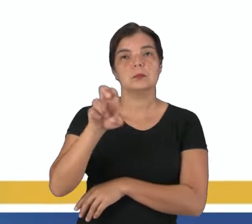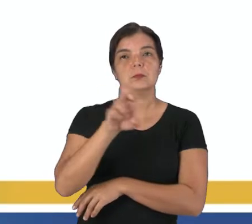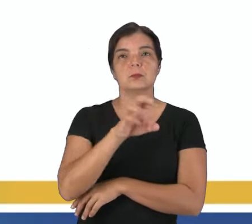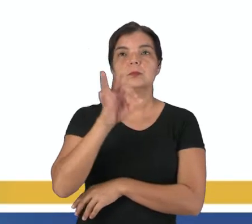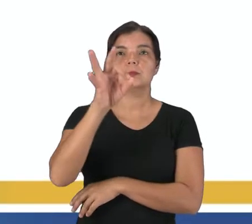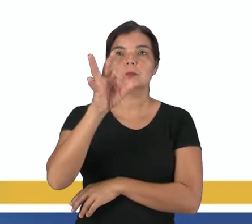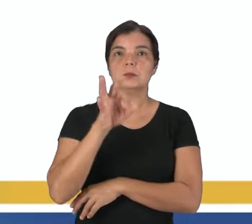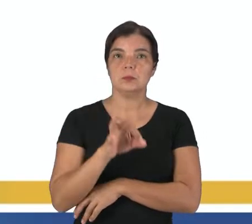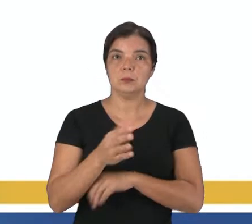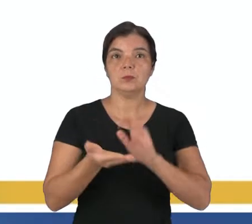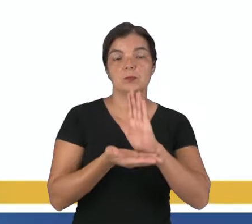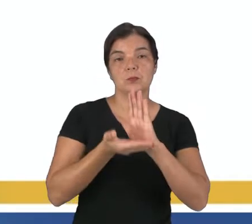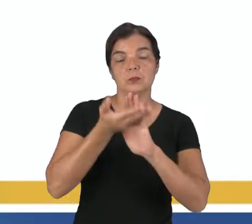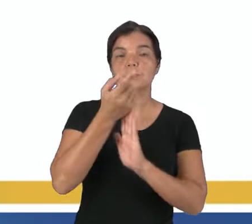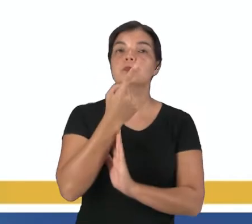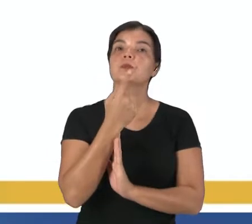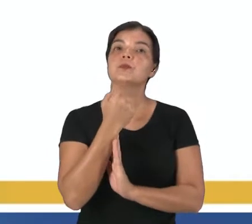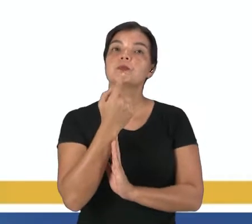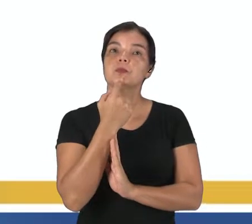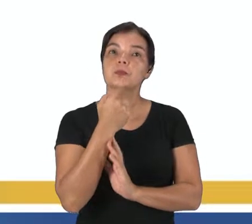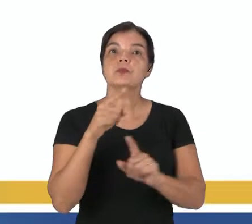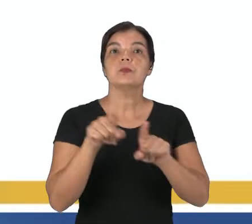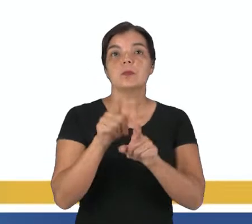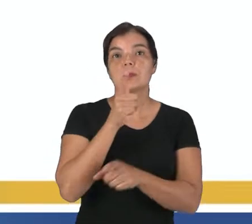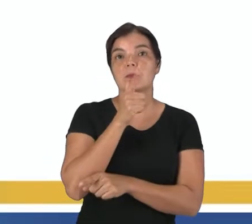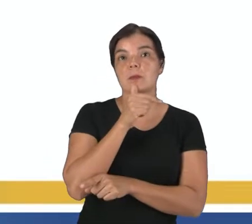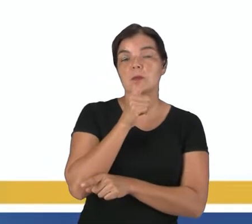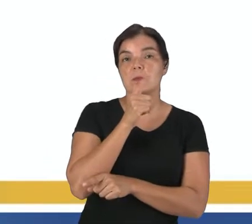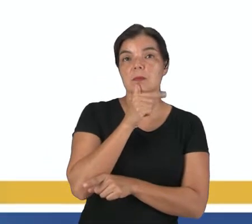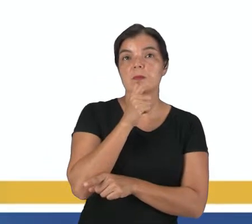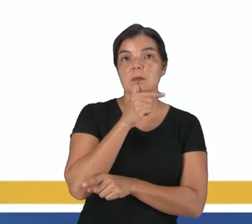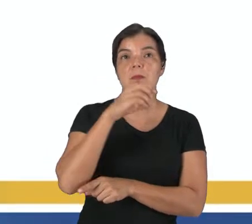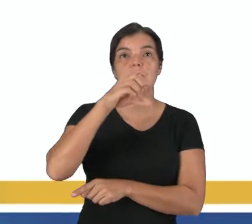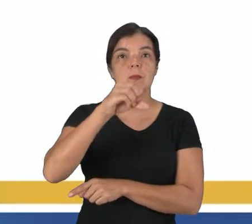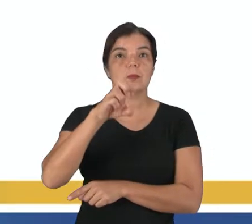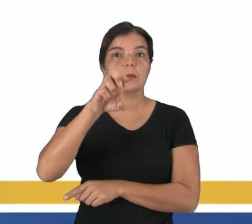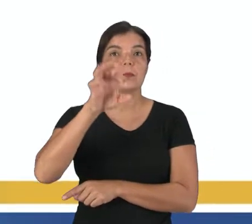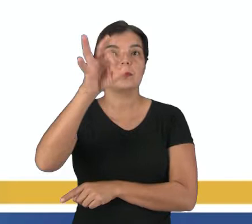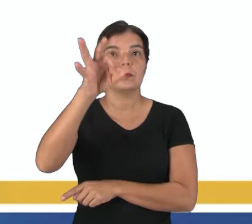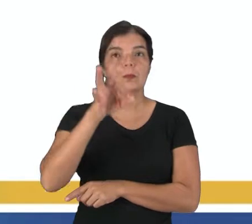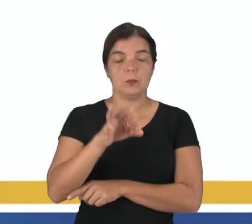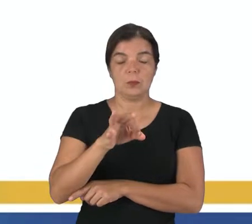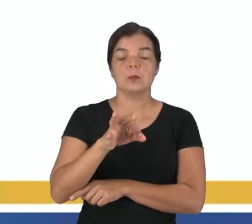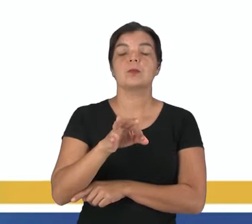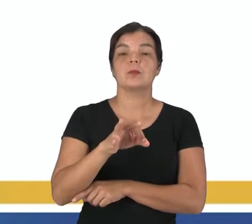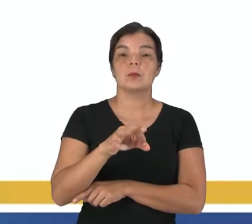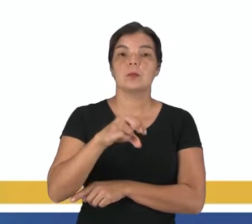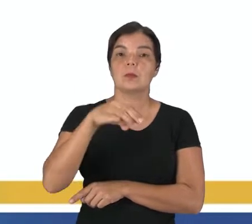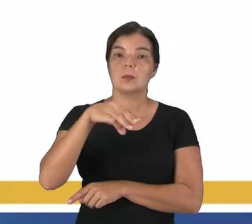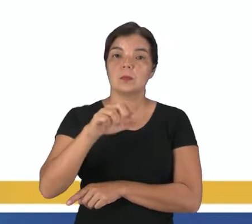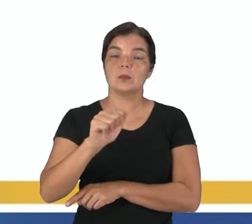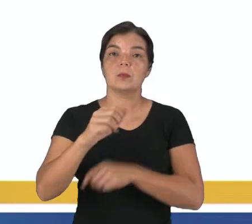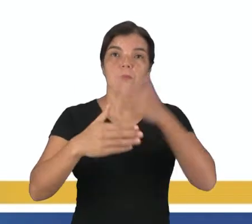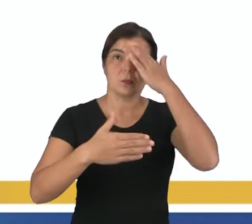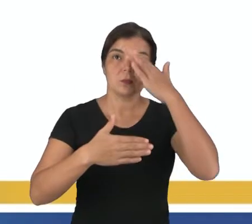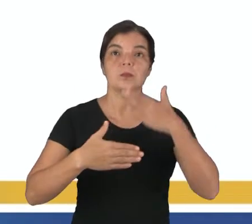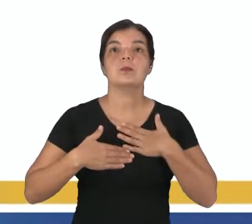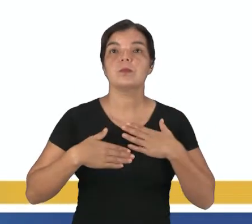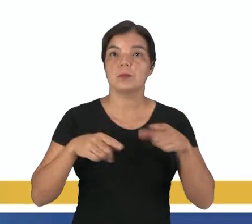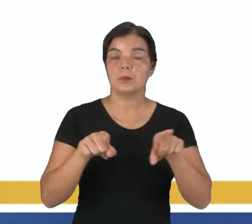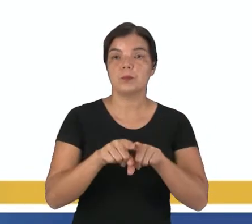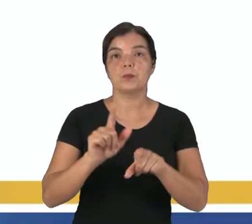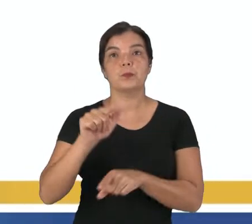representa em torno de 55% do volume sanguíneo e 95% da sua constituição é de